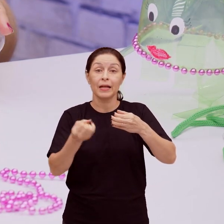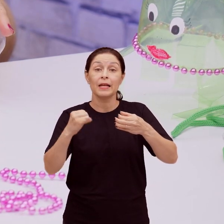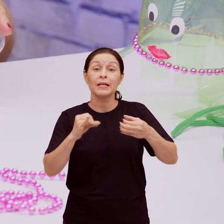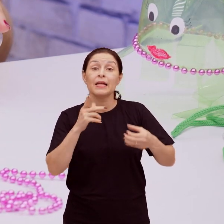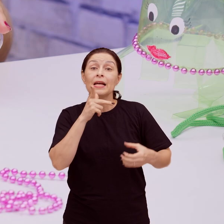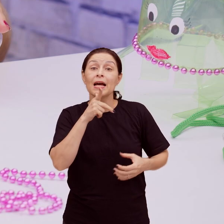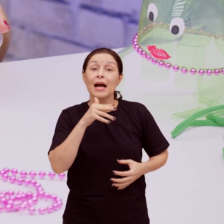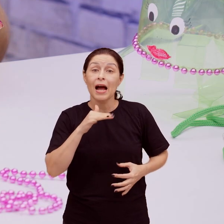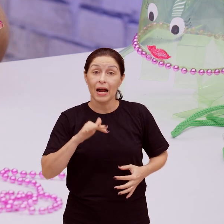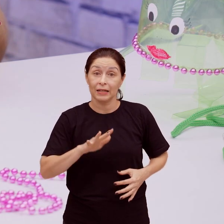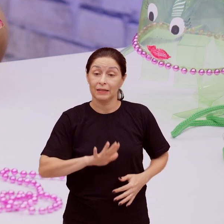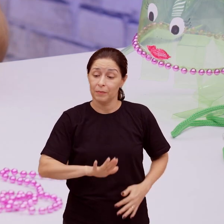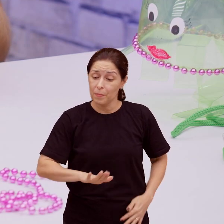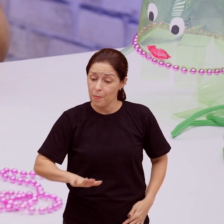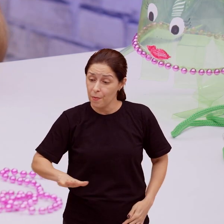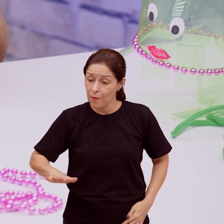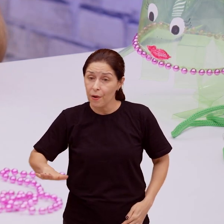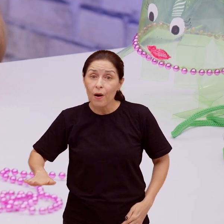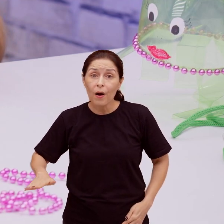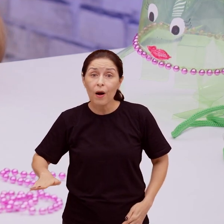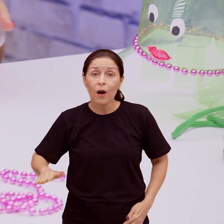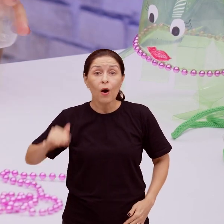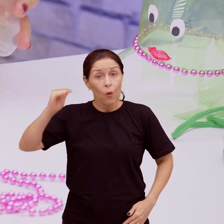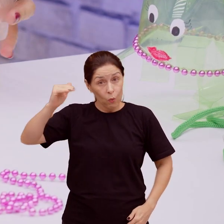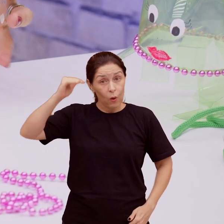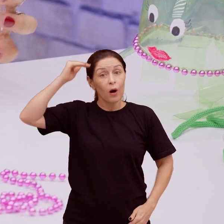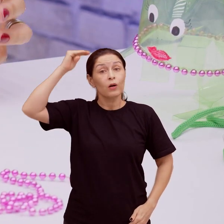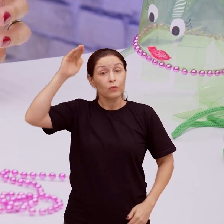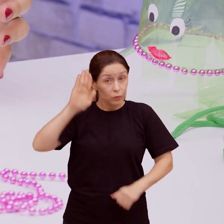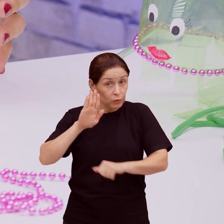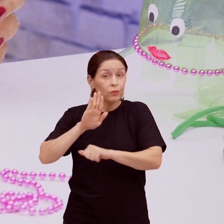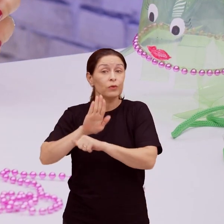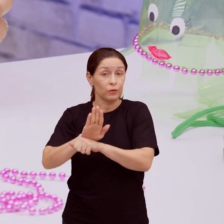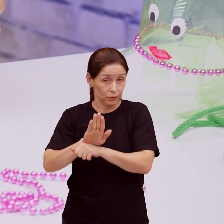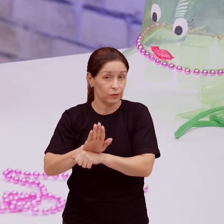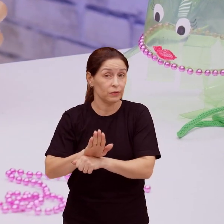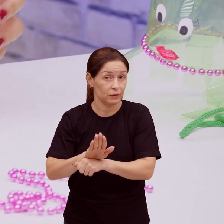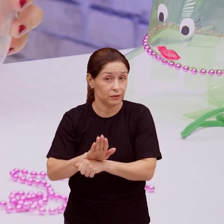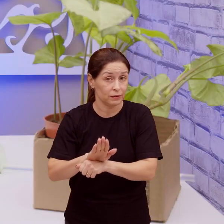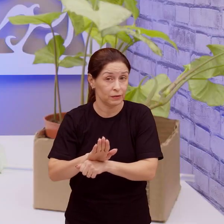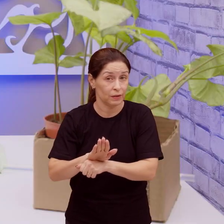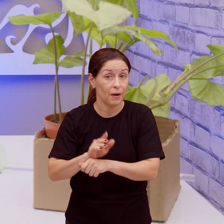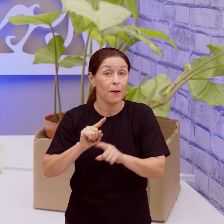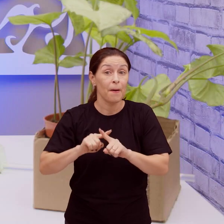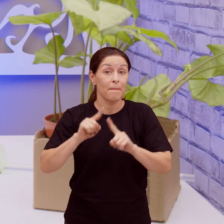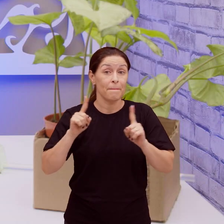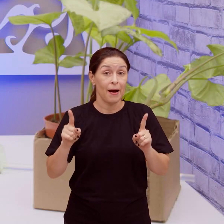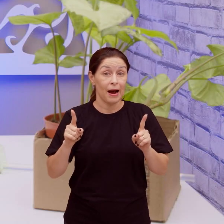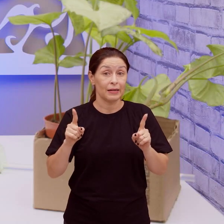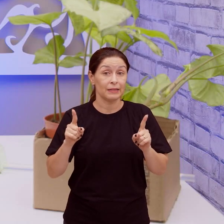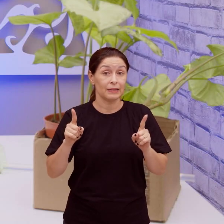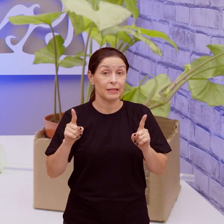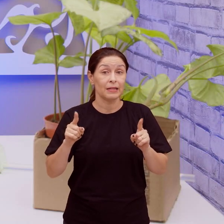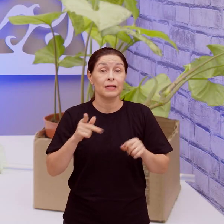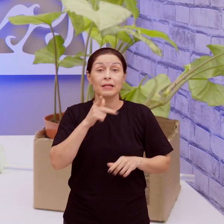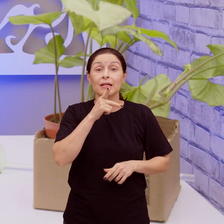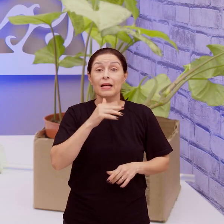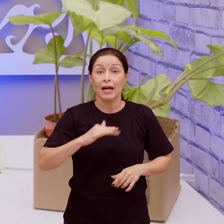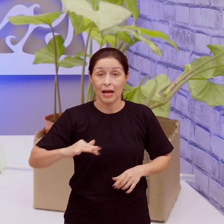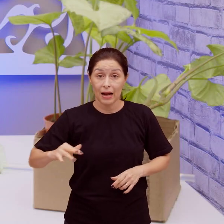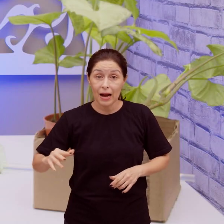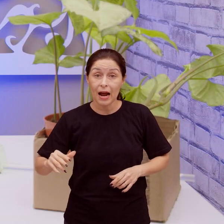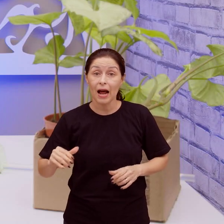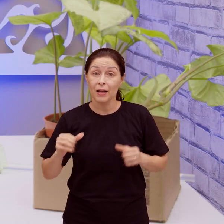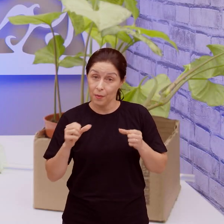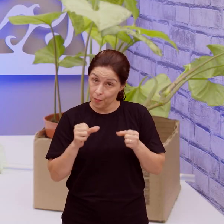for muito pequena, que um adulto faça isso por ela. Mas se ela já tiver condições de fazer, deixe que ela faça, mesmo que fique torto, não